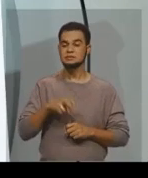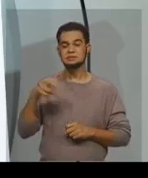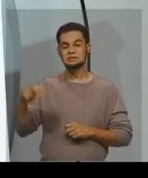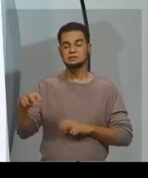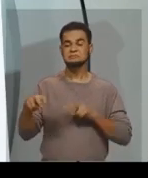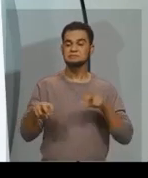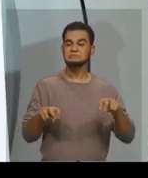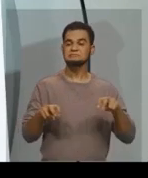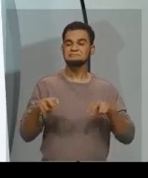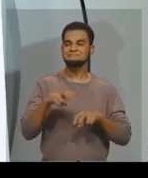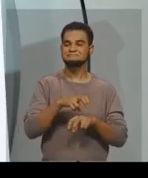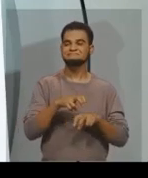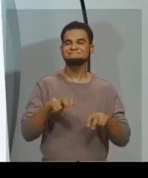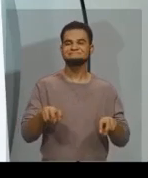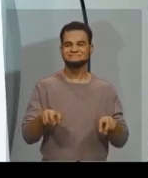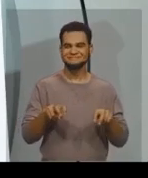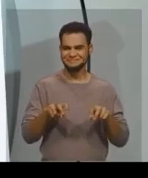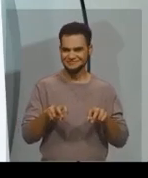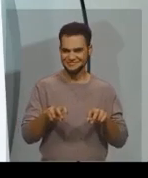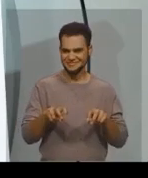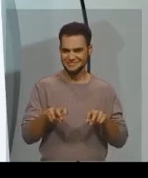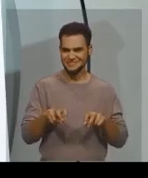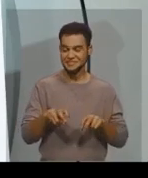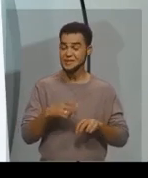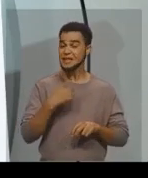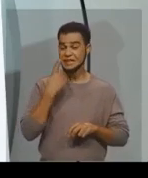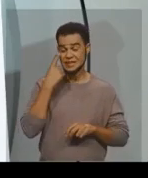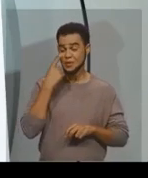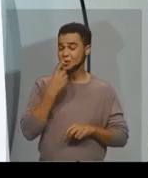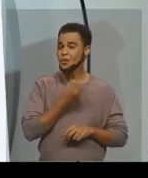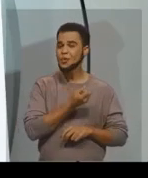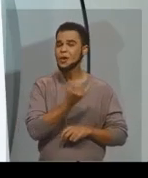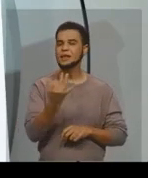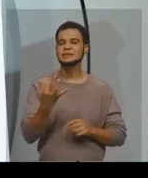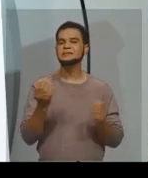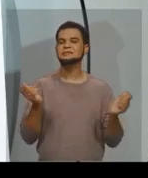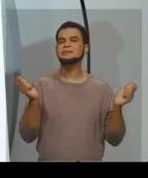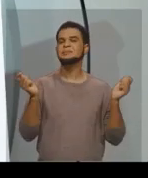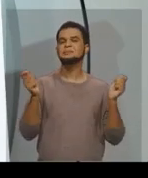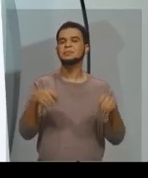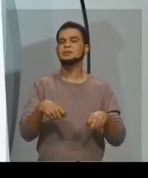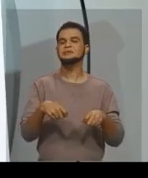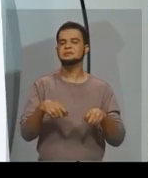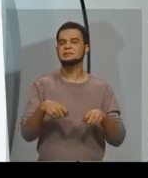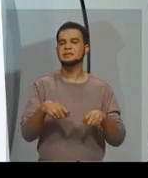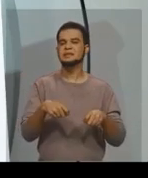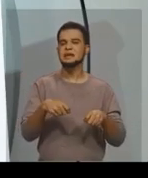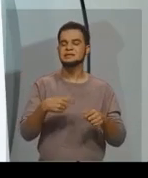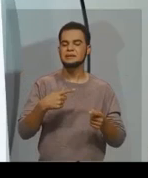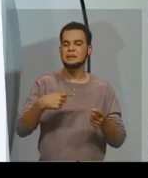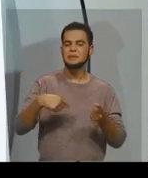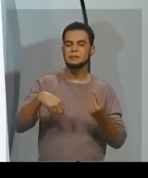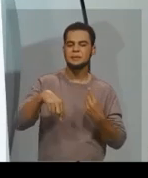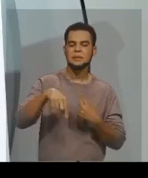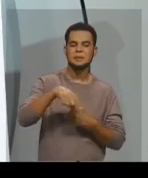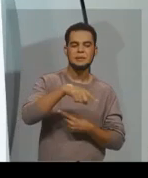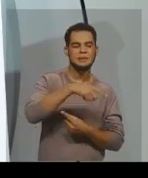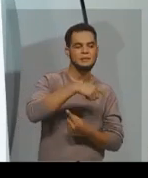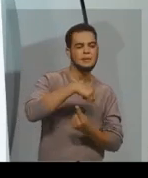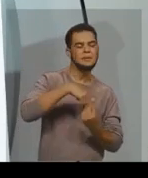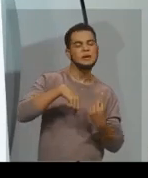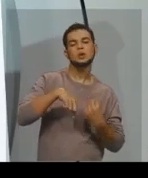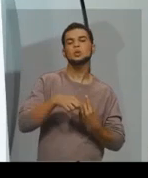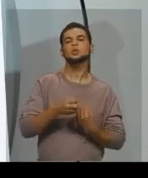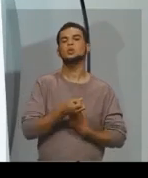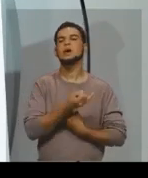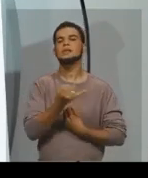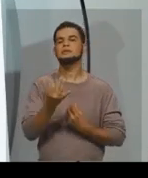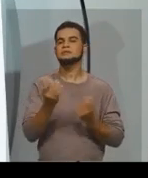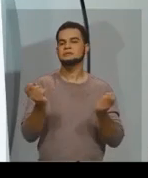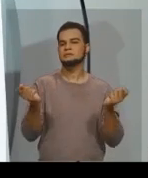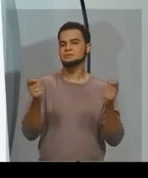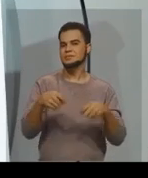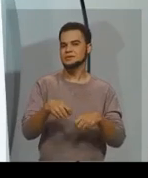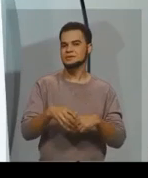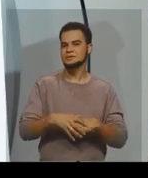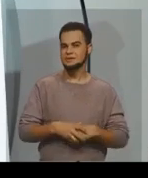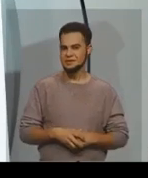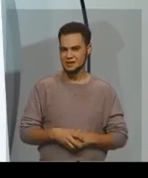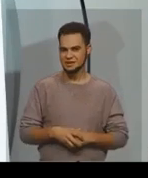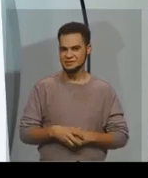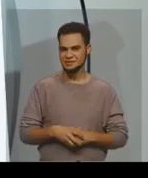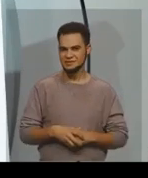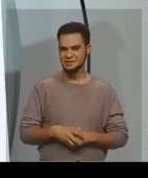numa mesa com 3 cadeiras, tá? Isso é permutação, quantas possibilidades existem, como é que a gente